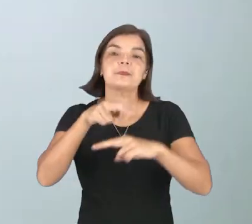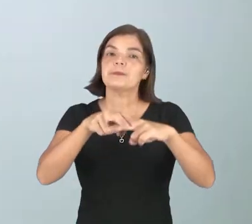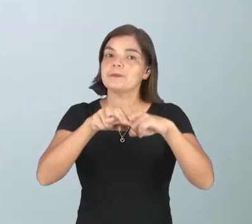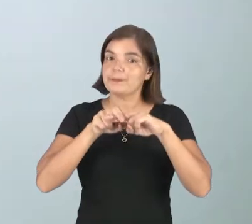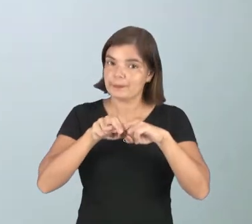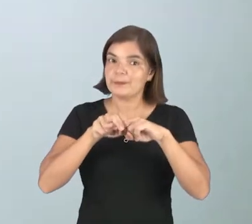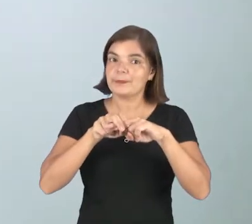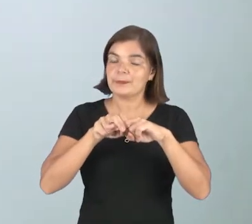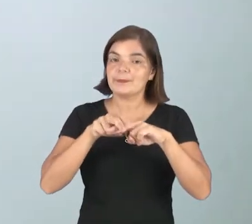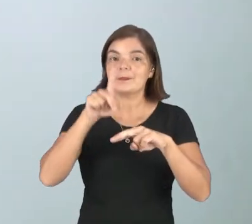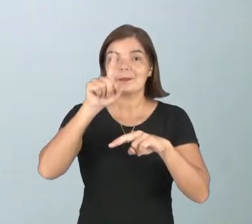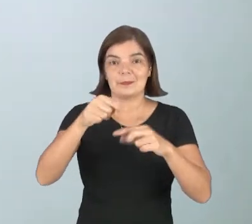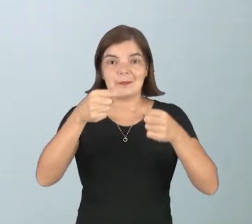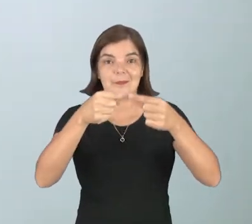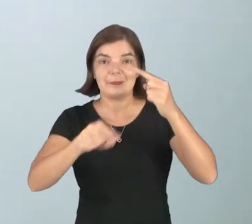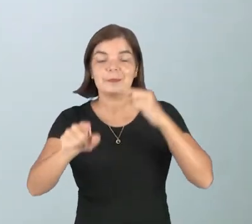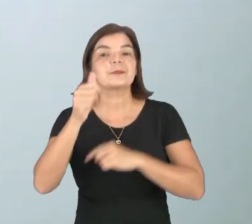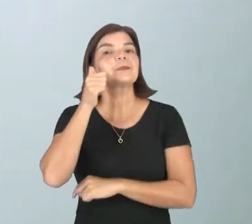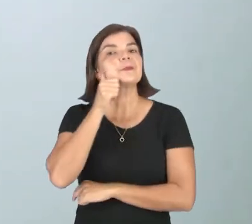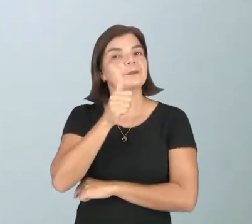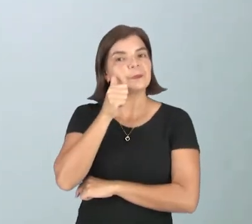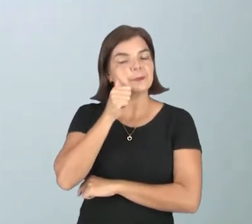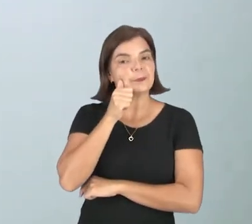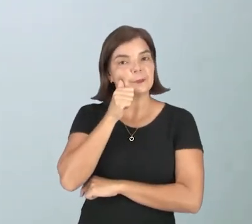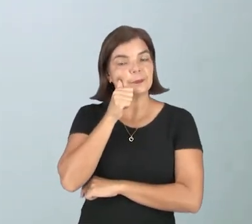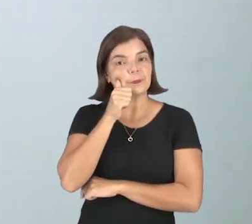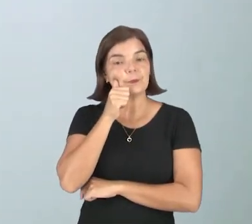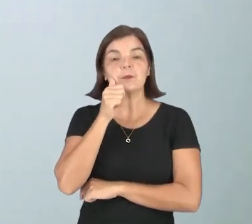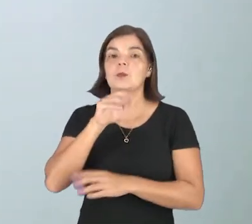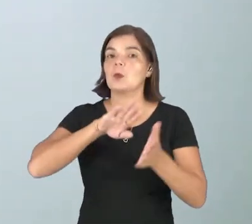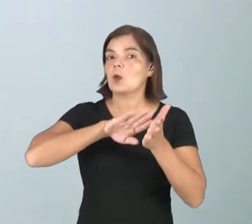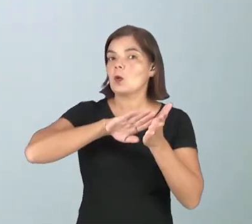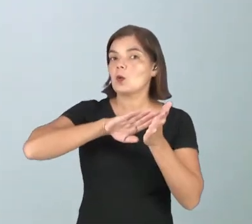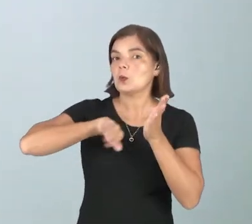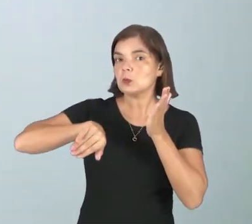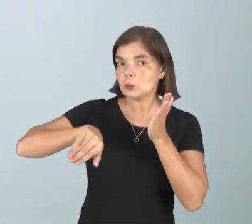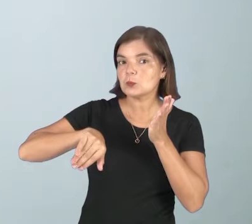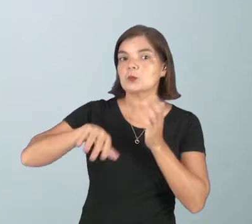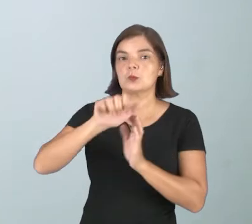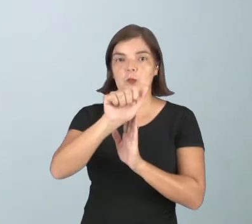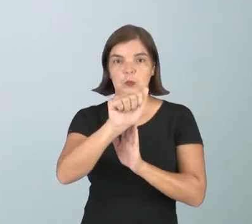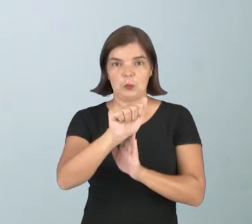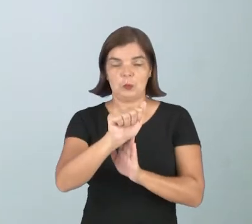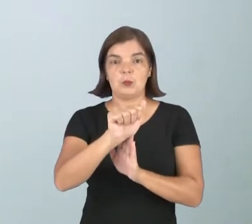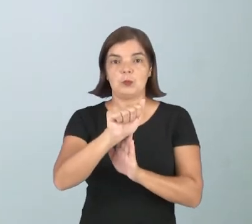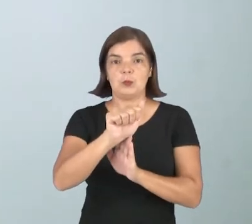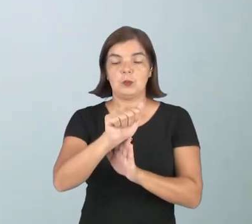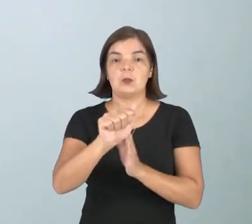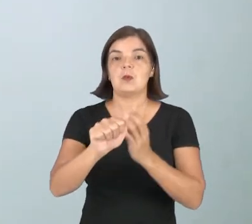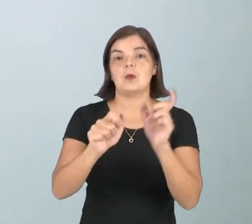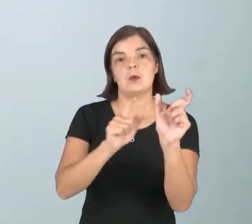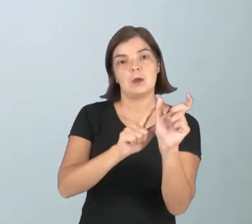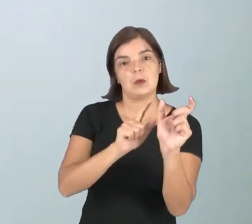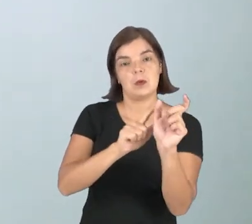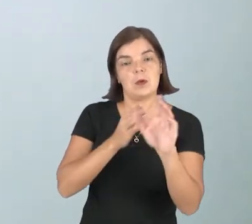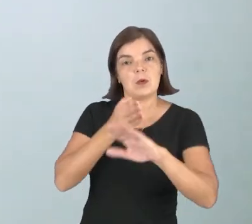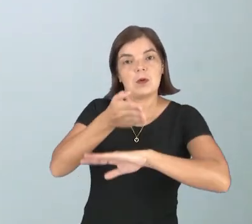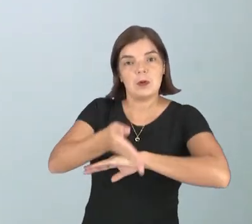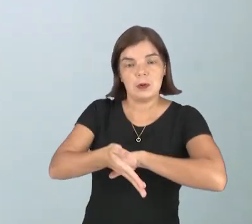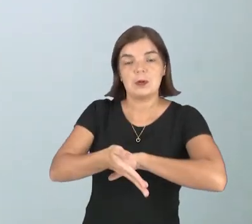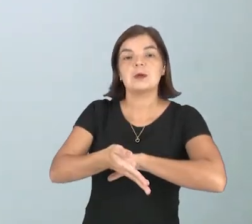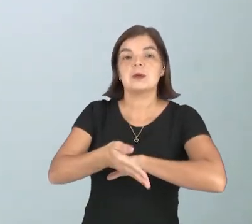isso que fica é proibida. No momento em que eu tirar esse determinante na frente da palavra